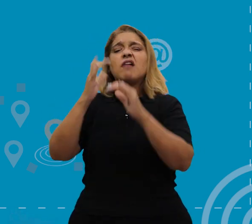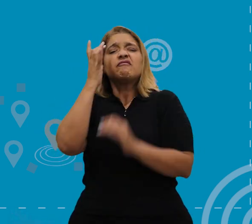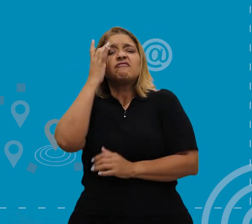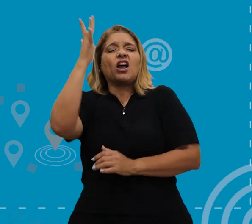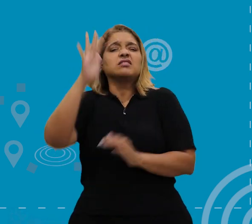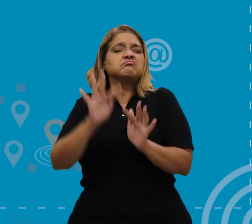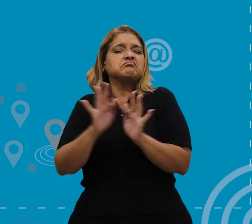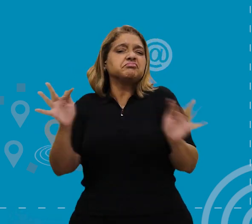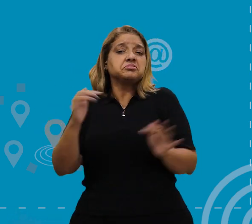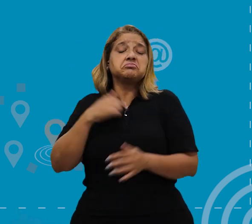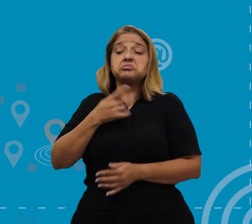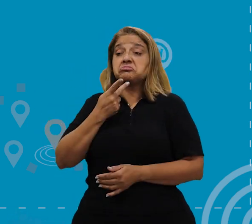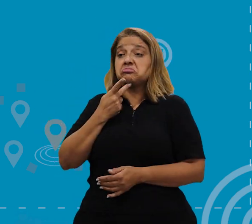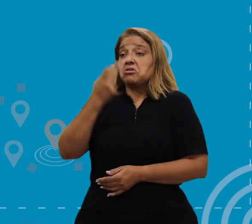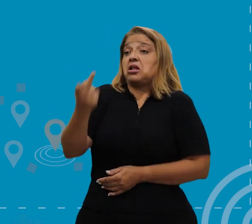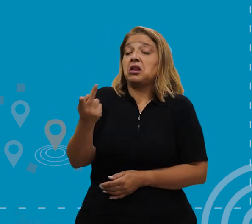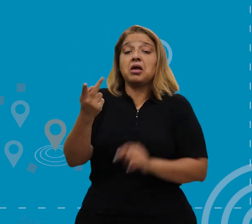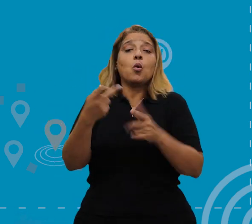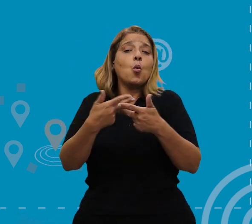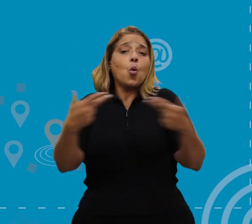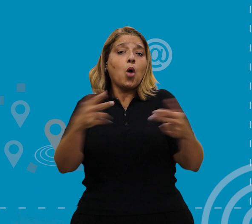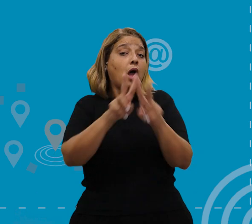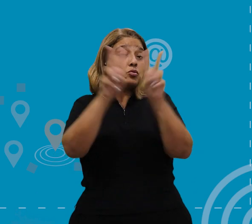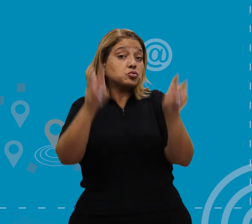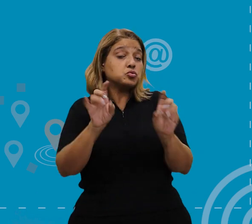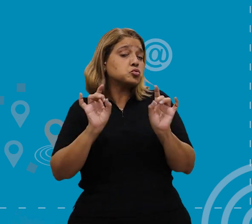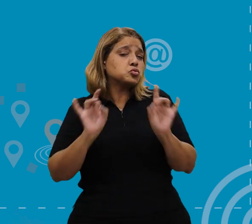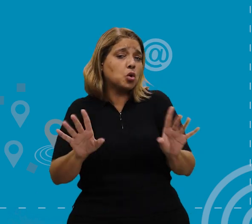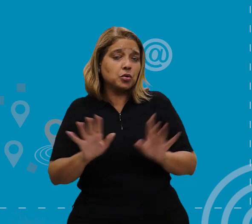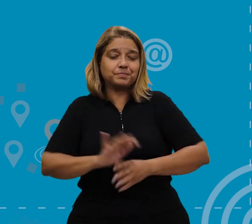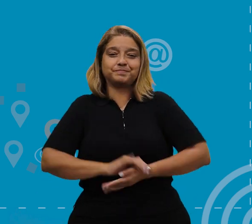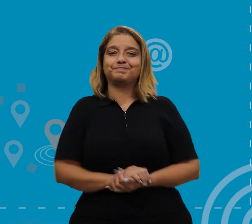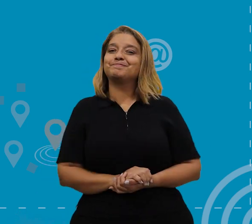que bastava dizer o que pensamos sobre determinado assunto.